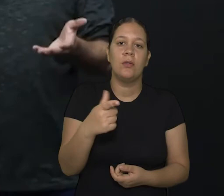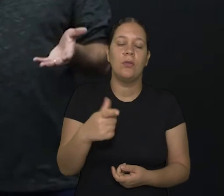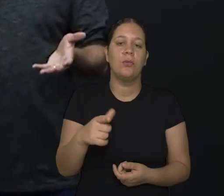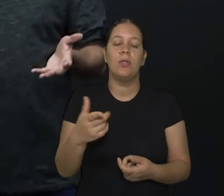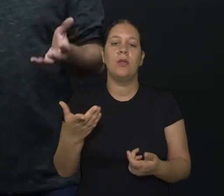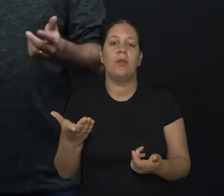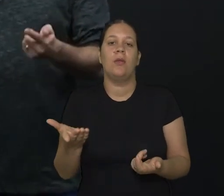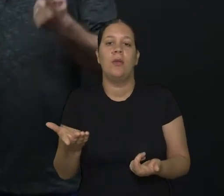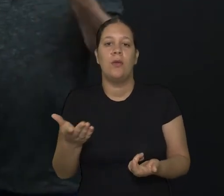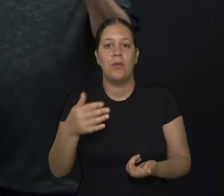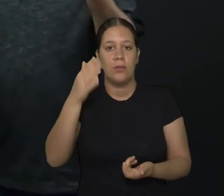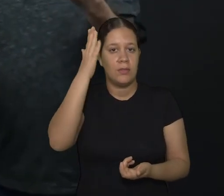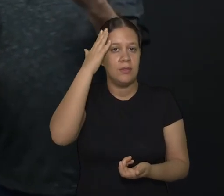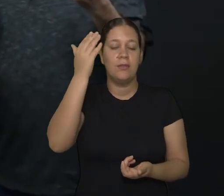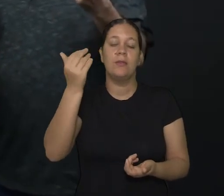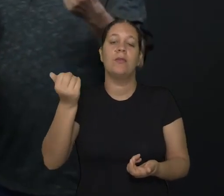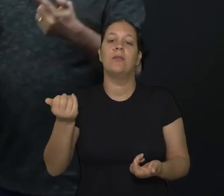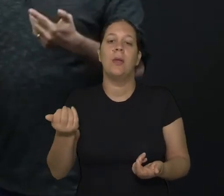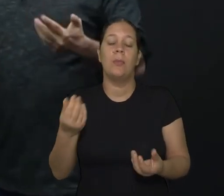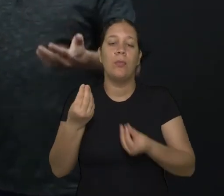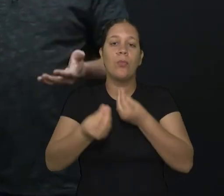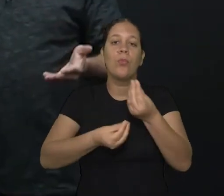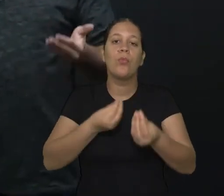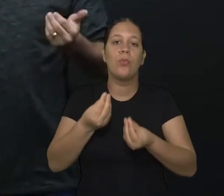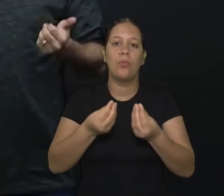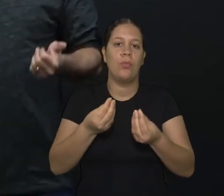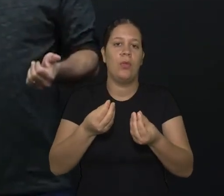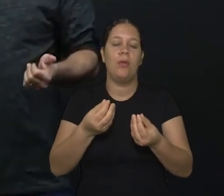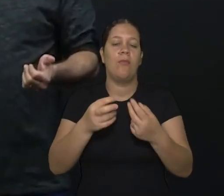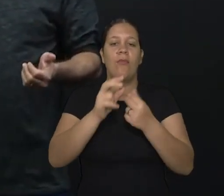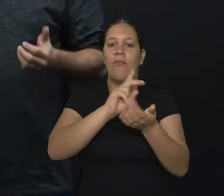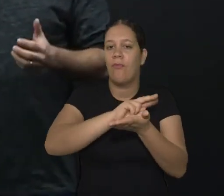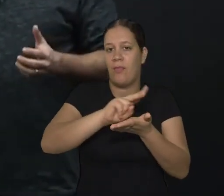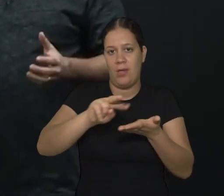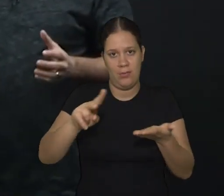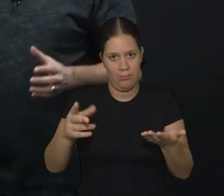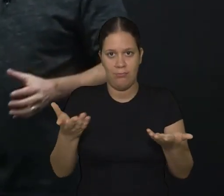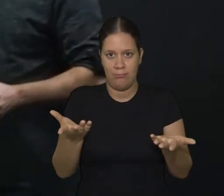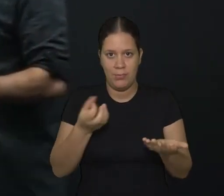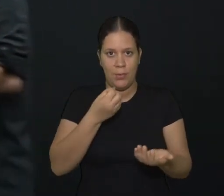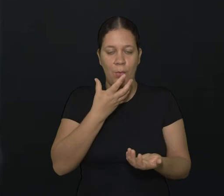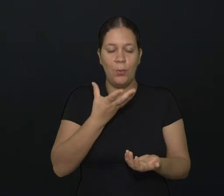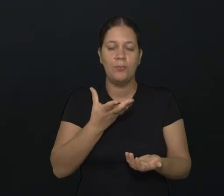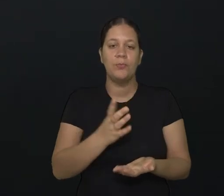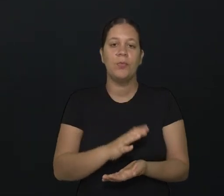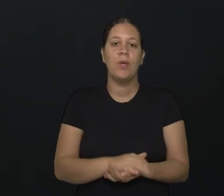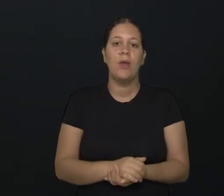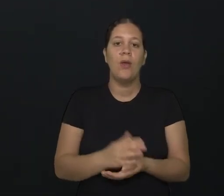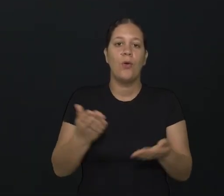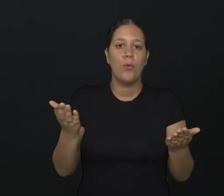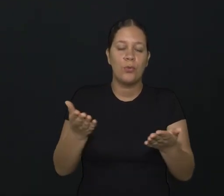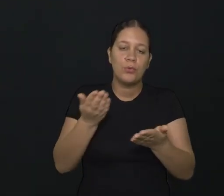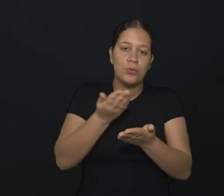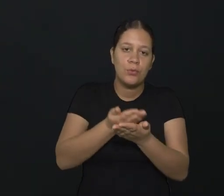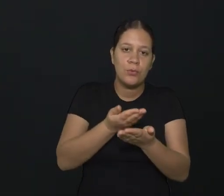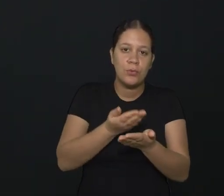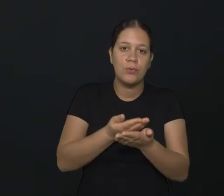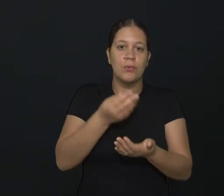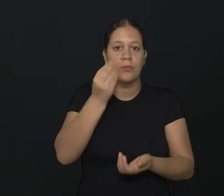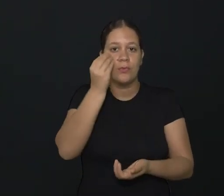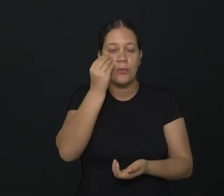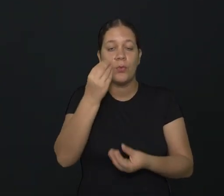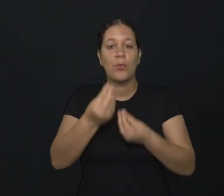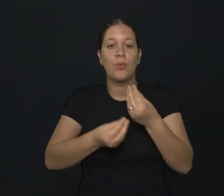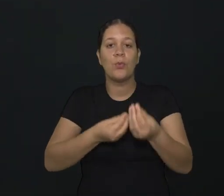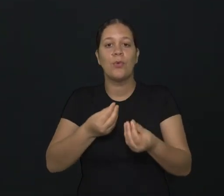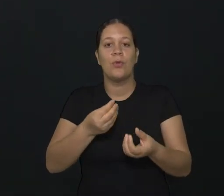como determinar apenas uma solução, até porque são várias. Tá bom, gente? Então, nesta nossa aula nós vimos